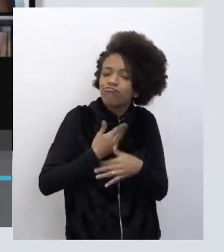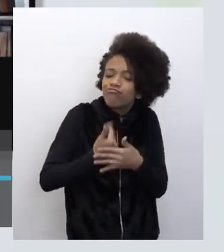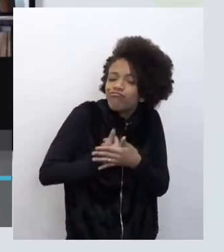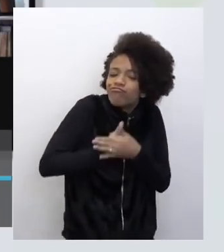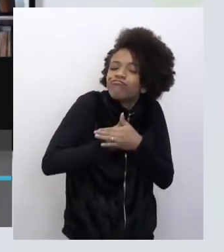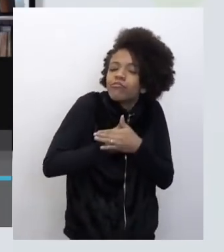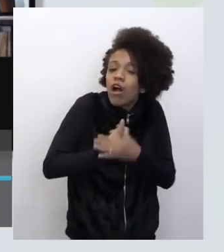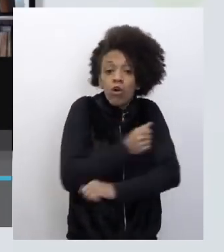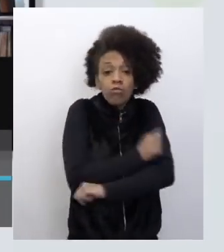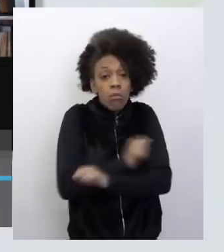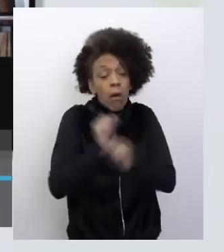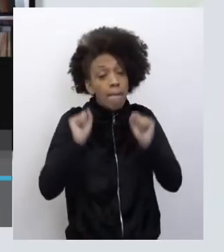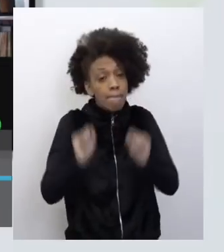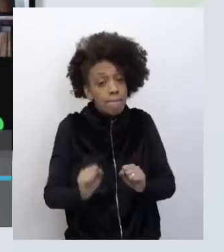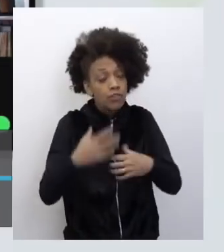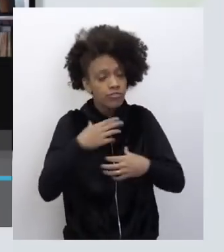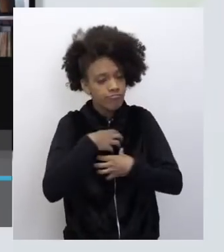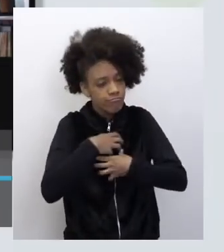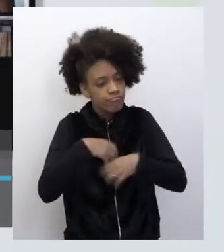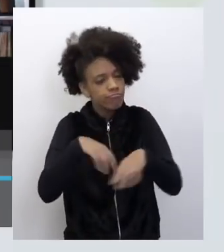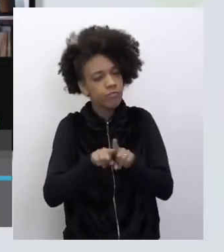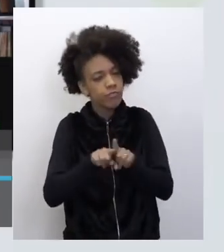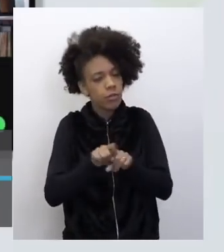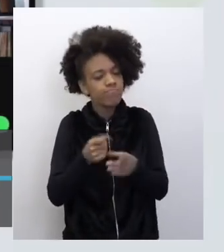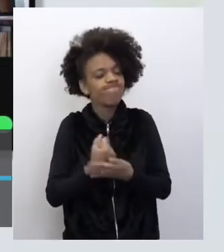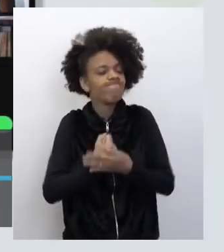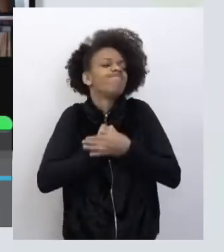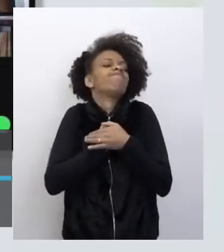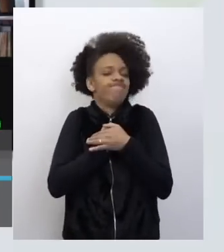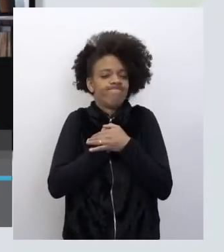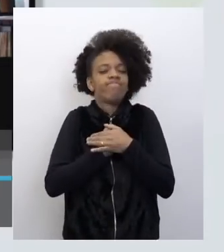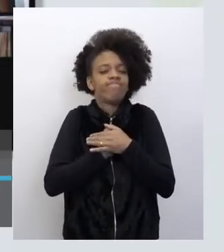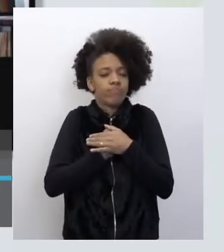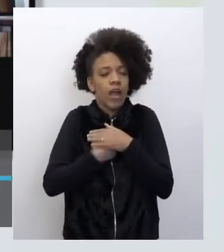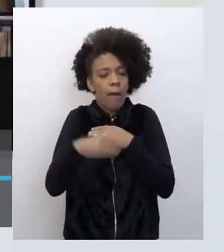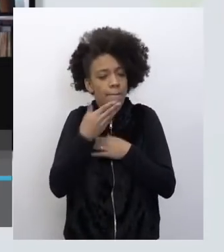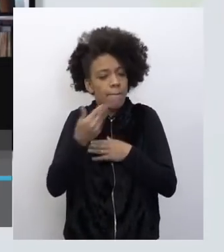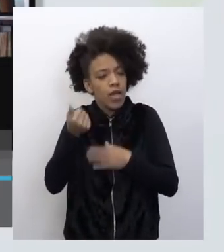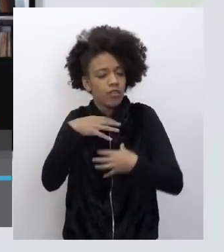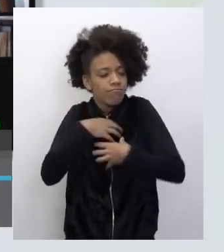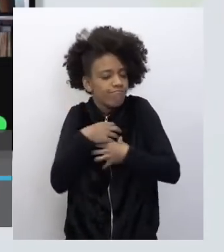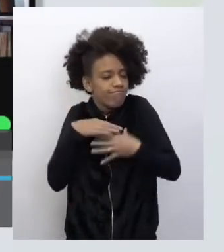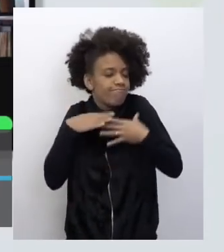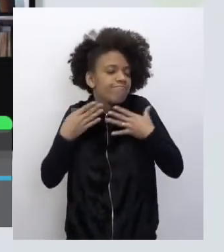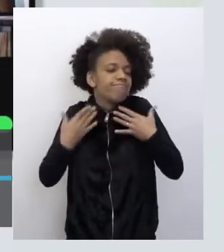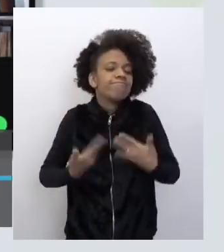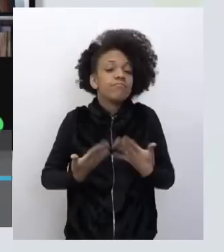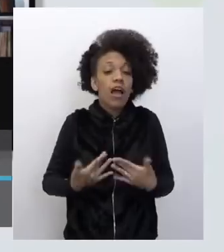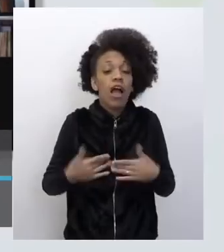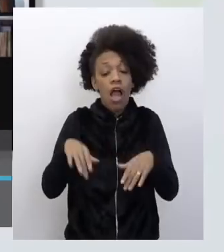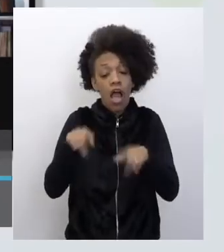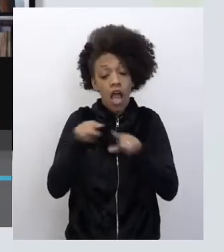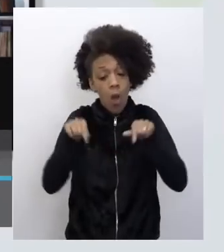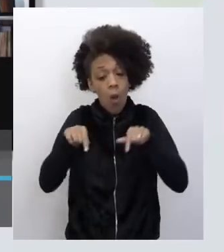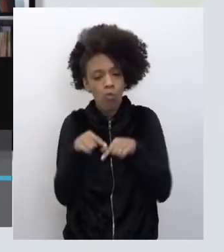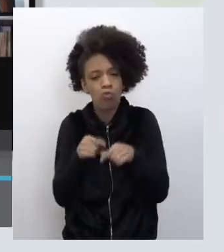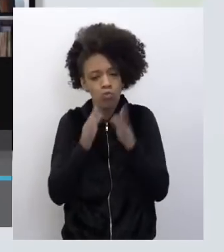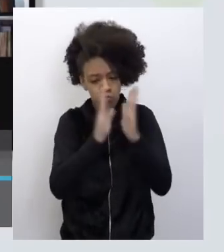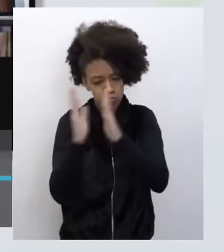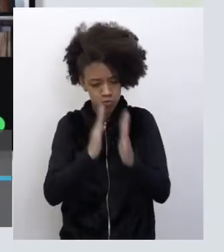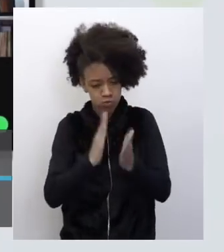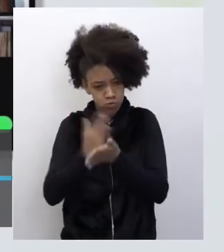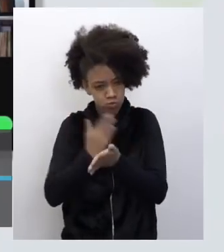os estudantes poderiam se sentir melhor, né, se sentir confortável, até mesmo dentro da biblioteca. A gente criou um